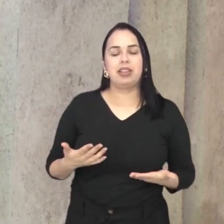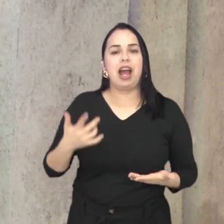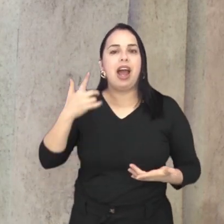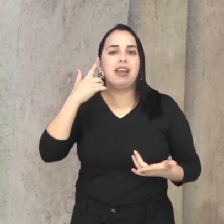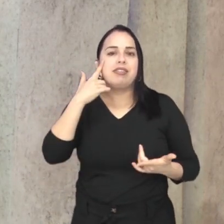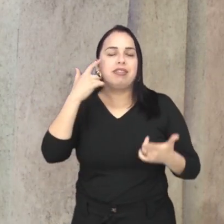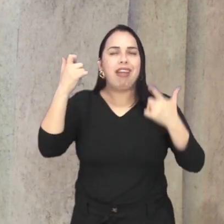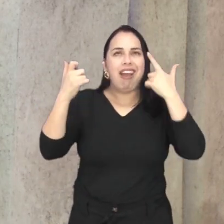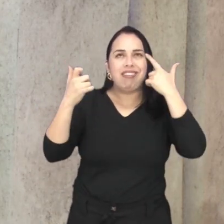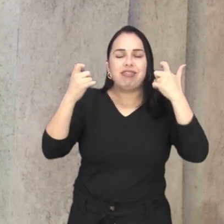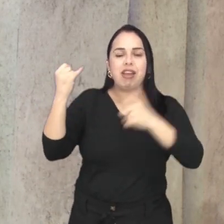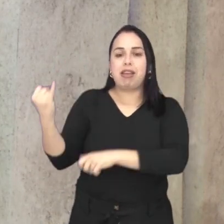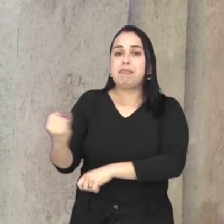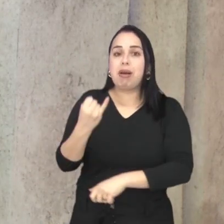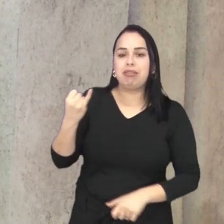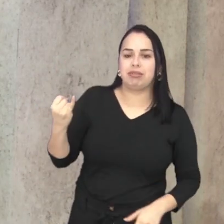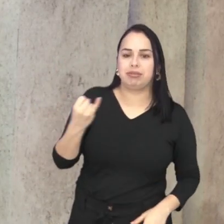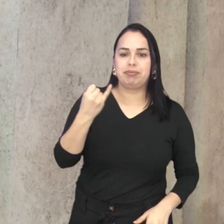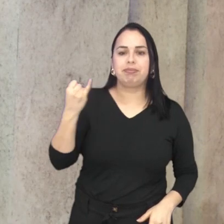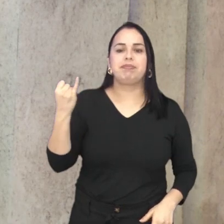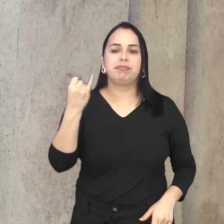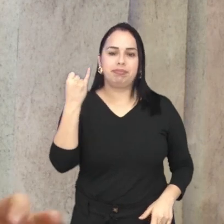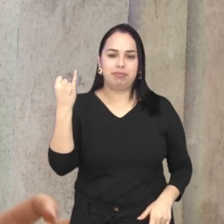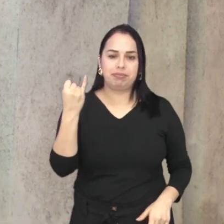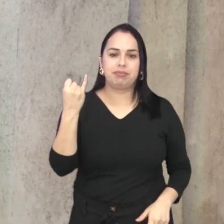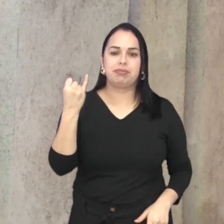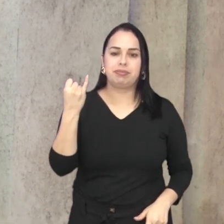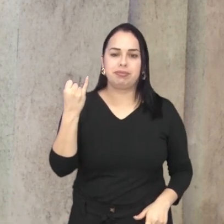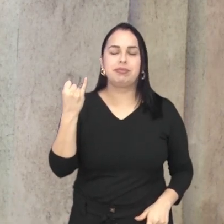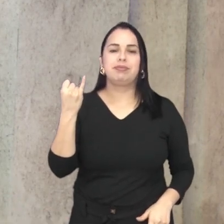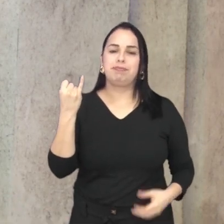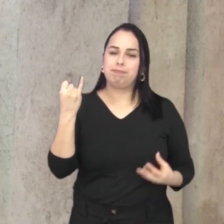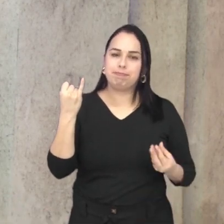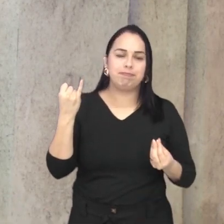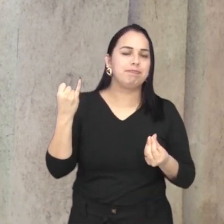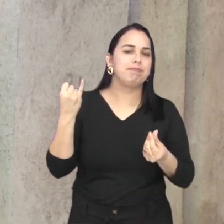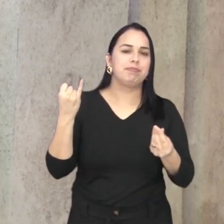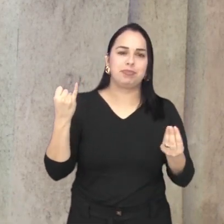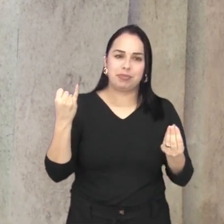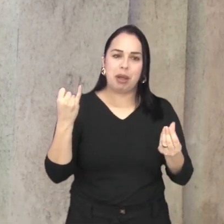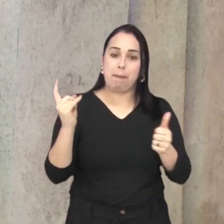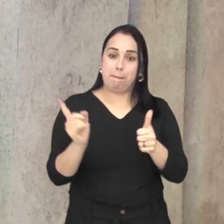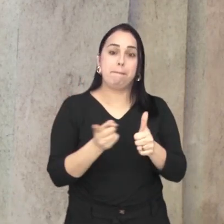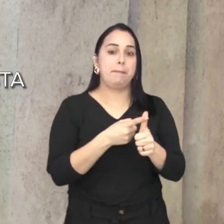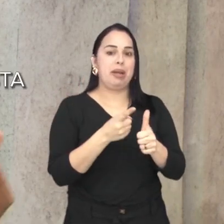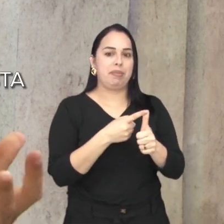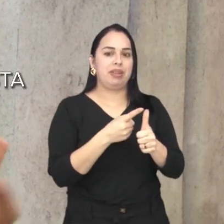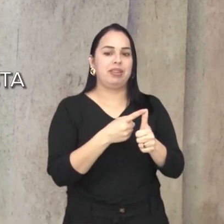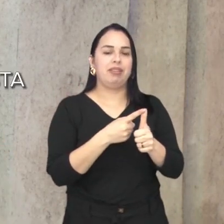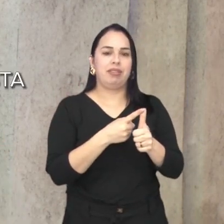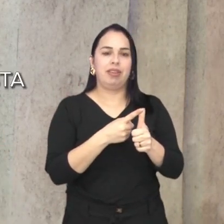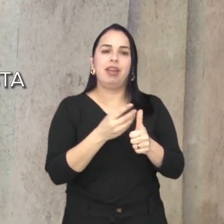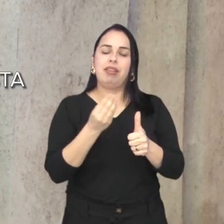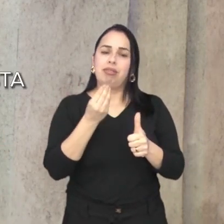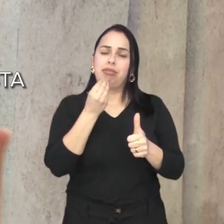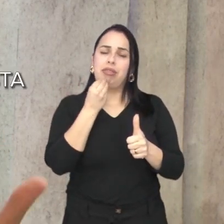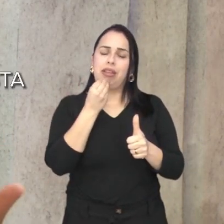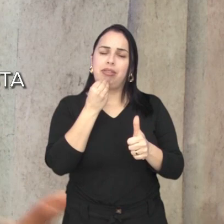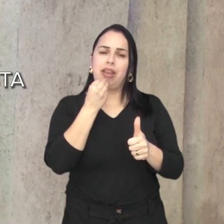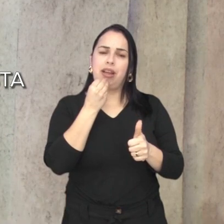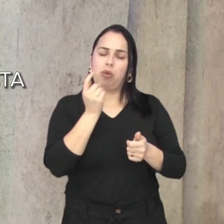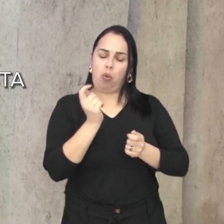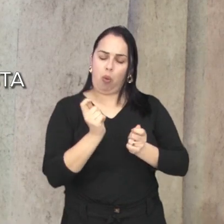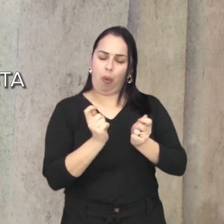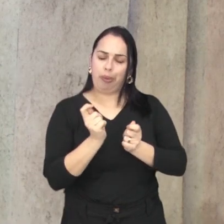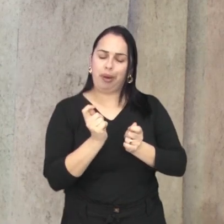básicas Então me fez irás mais importante seria primeiro eu estou em tentar tu